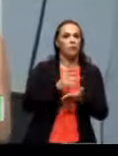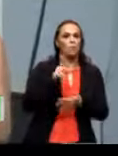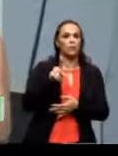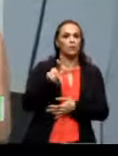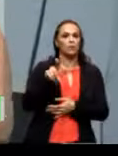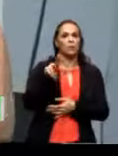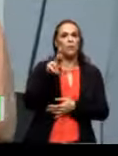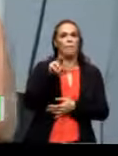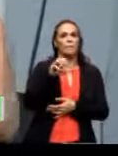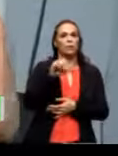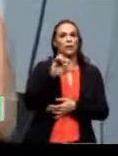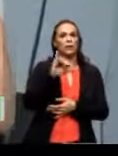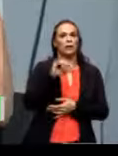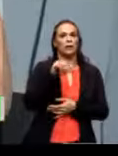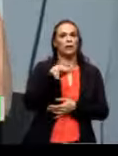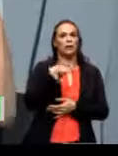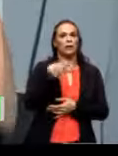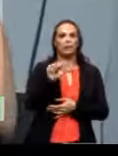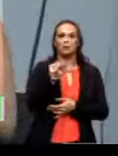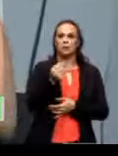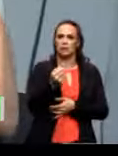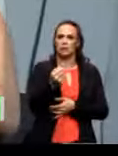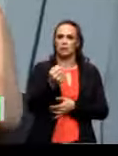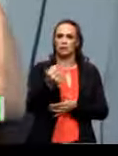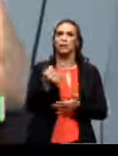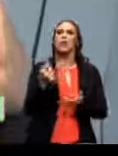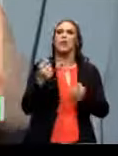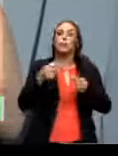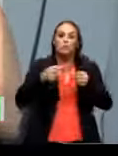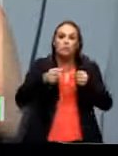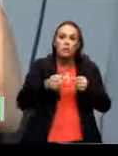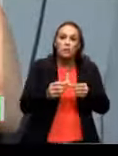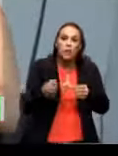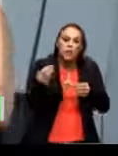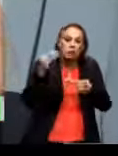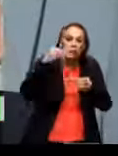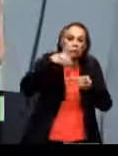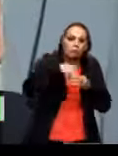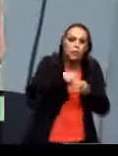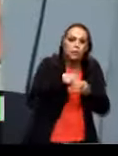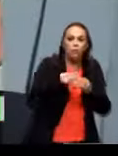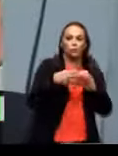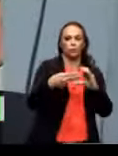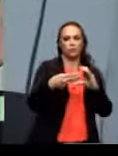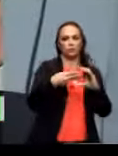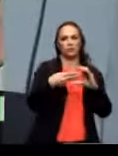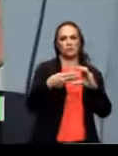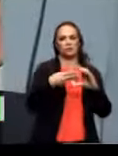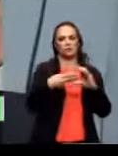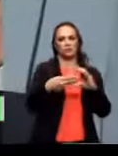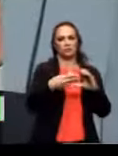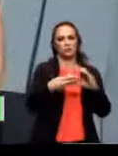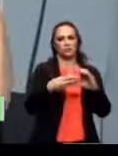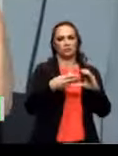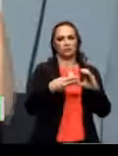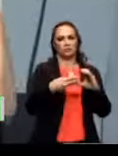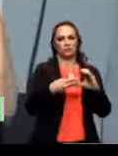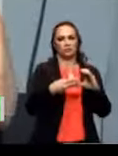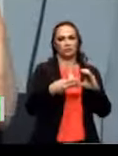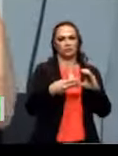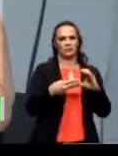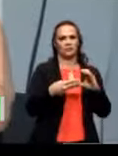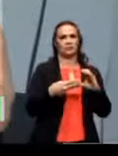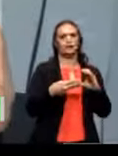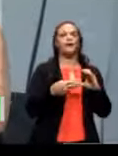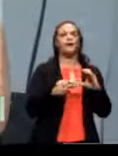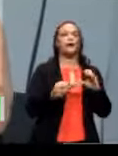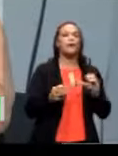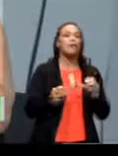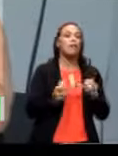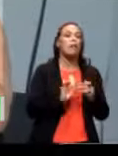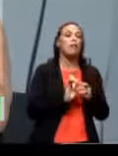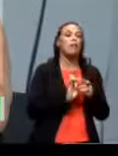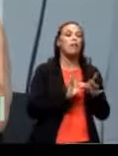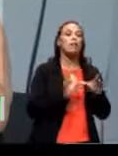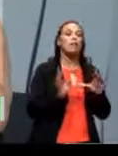Essas proteínas têm que ser feitas em ribossomos que estão livres na célula, estão lá no citoplasma sozinho. Agora,